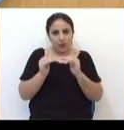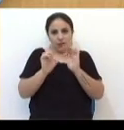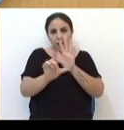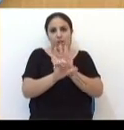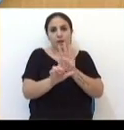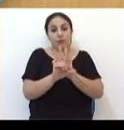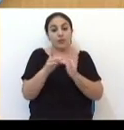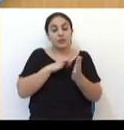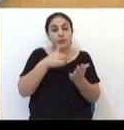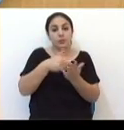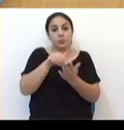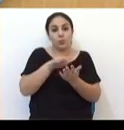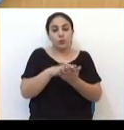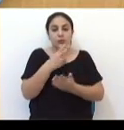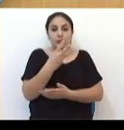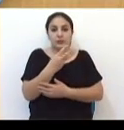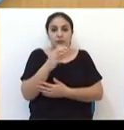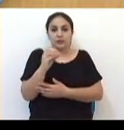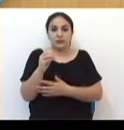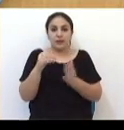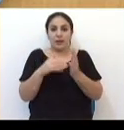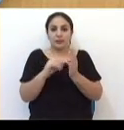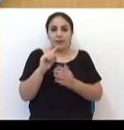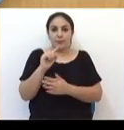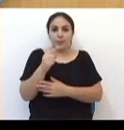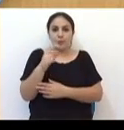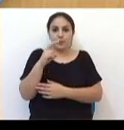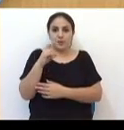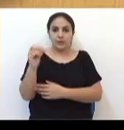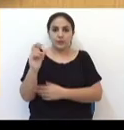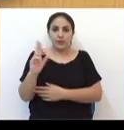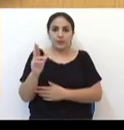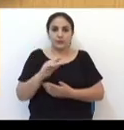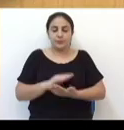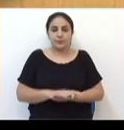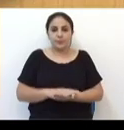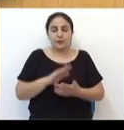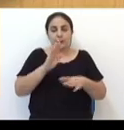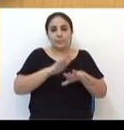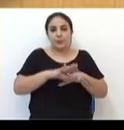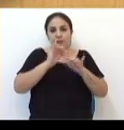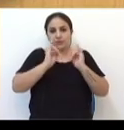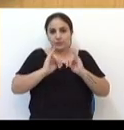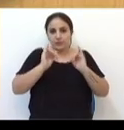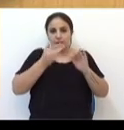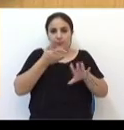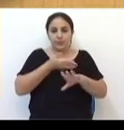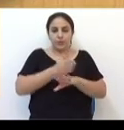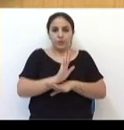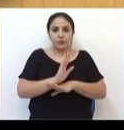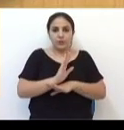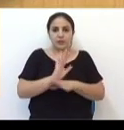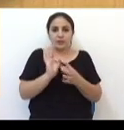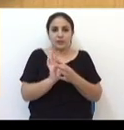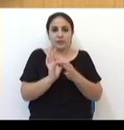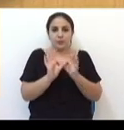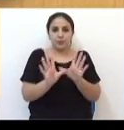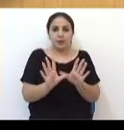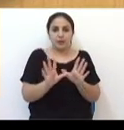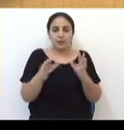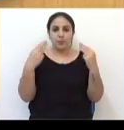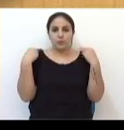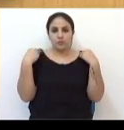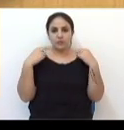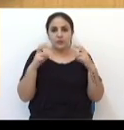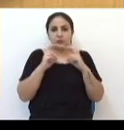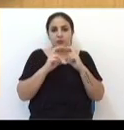será punido com multa de R$ 300 a R$ 1.500. Outra matéria aprovada autoriza os motoristas